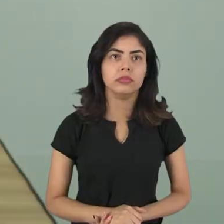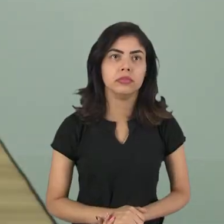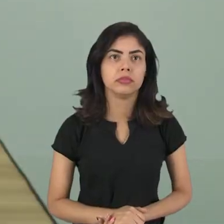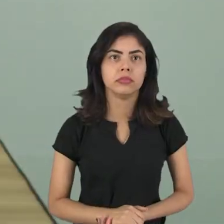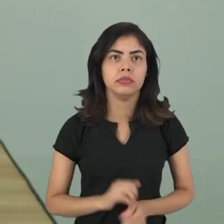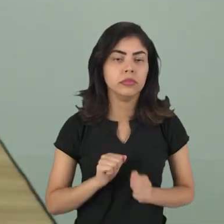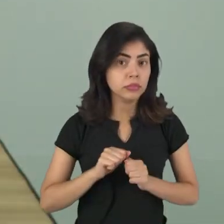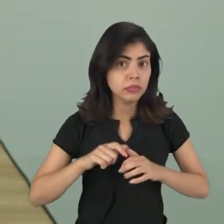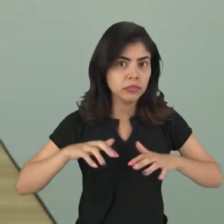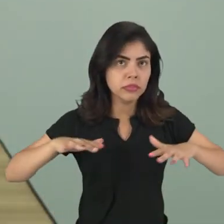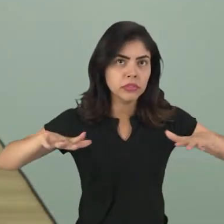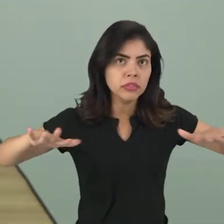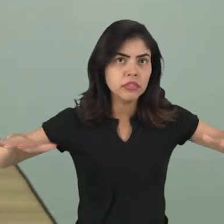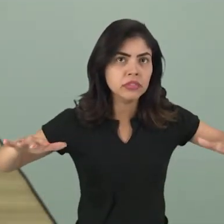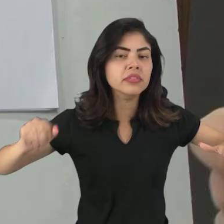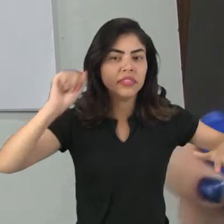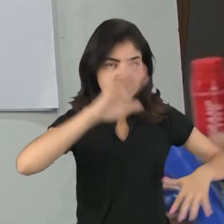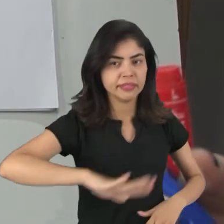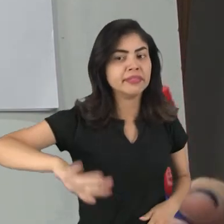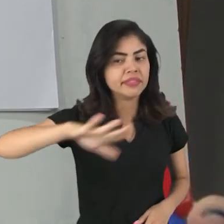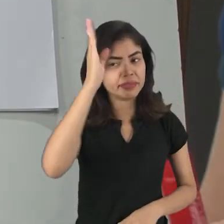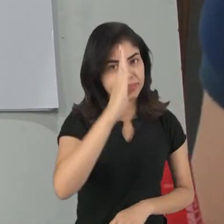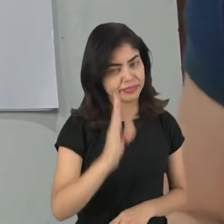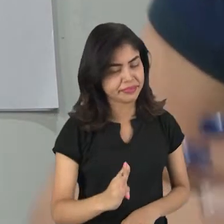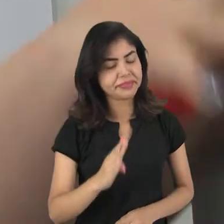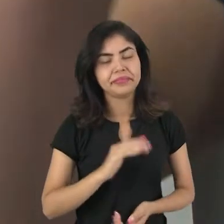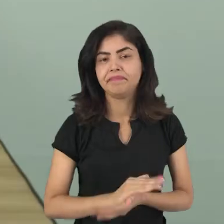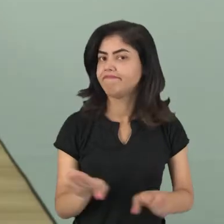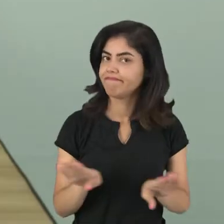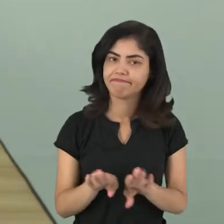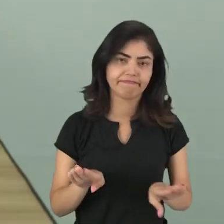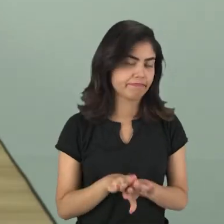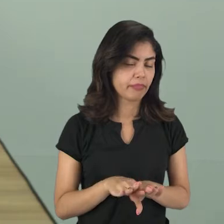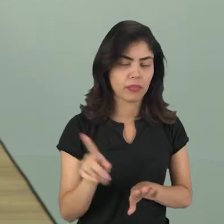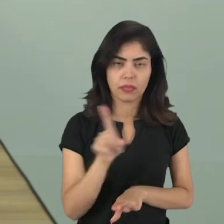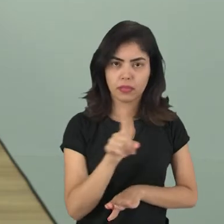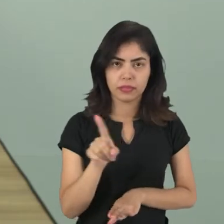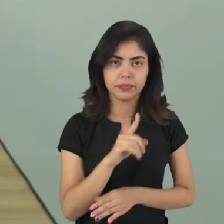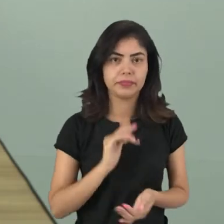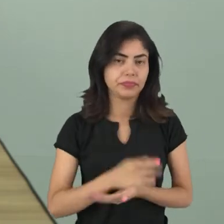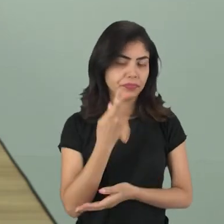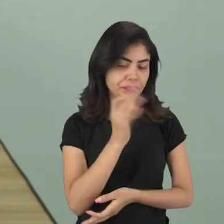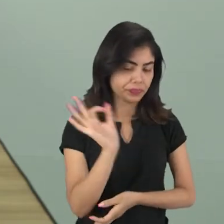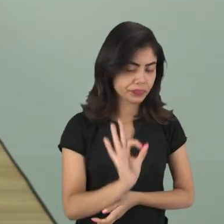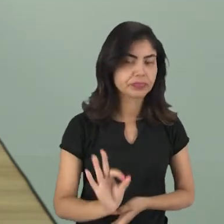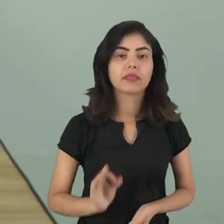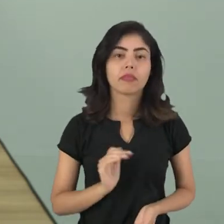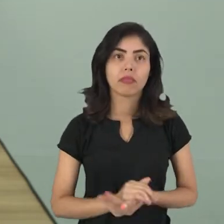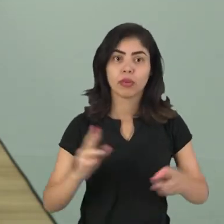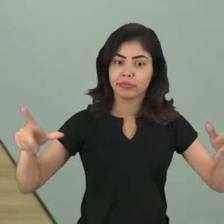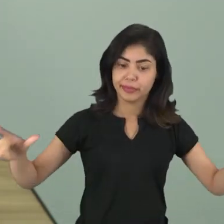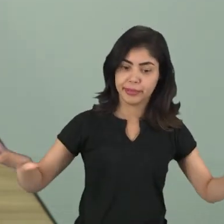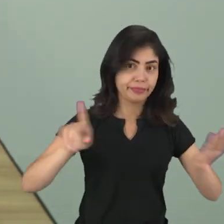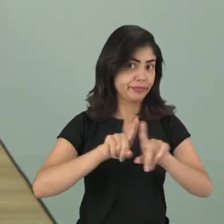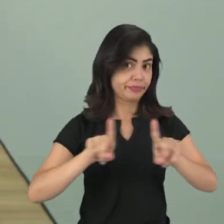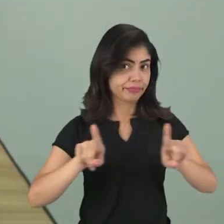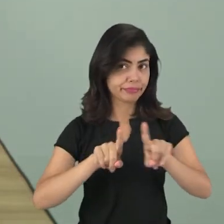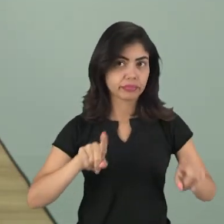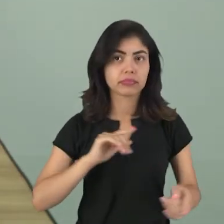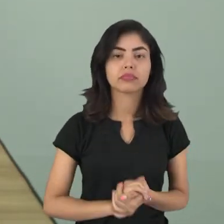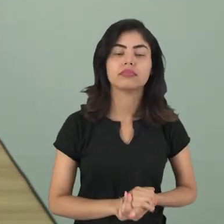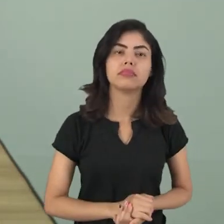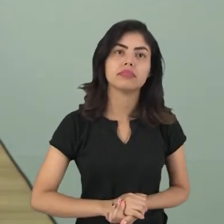existe 7%, imagina 100%. Desses 100% só tem 7%. O que houve com essa floresta?